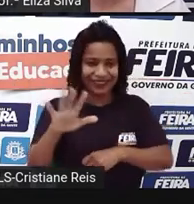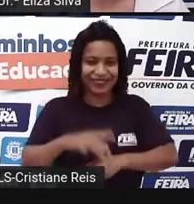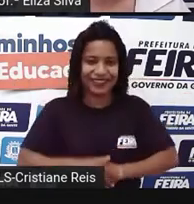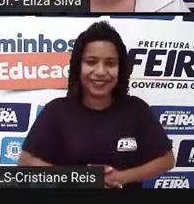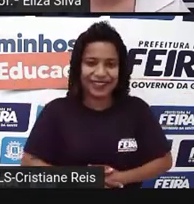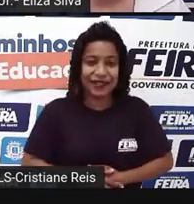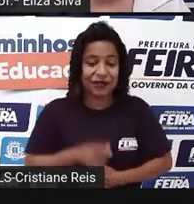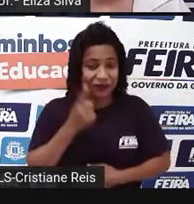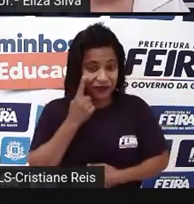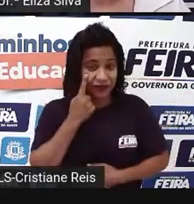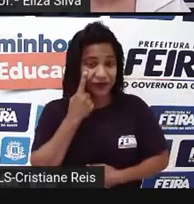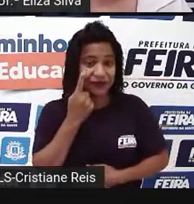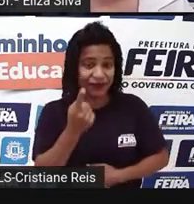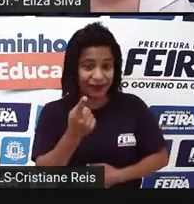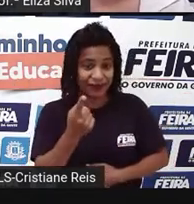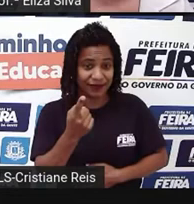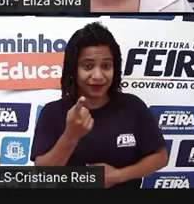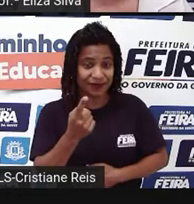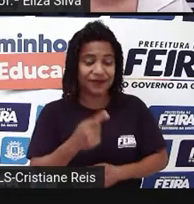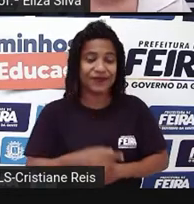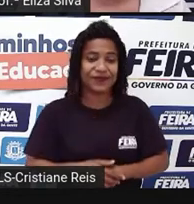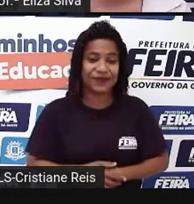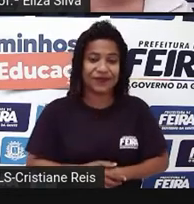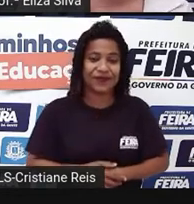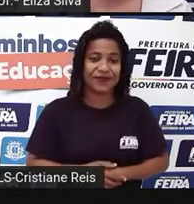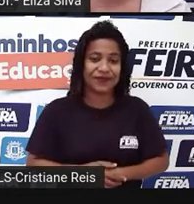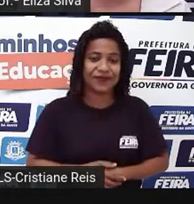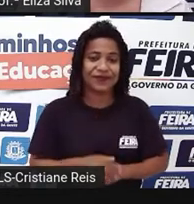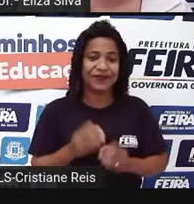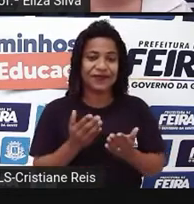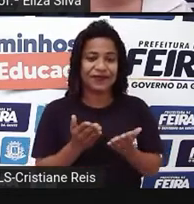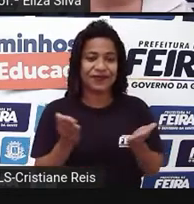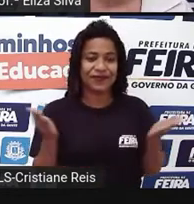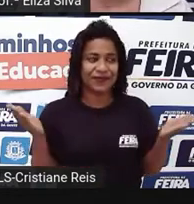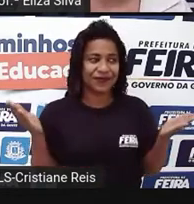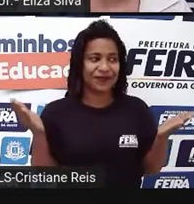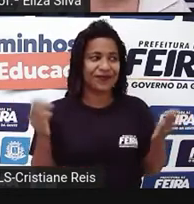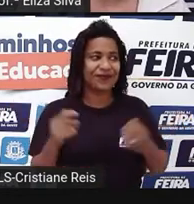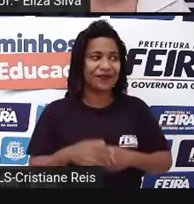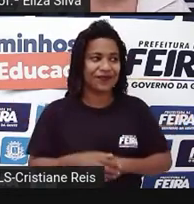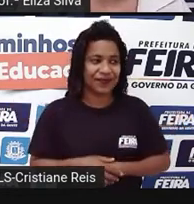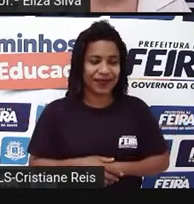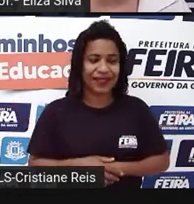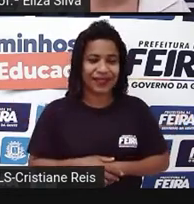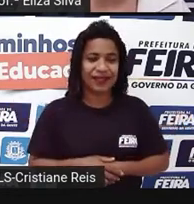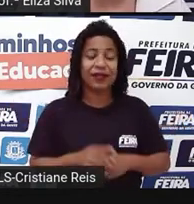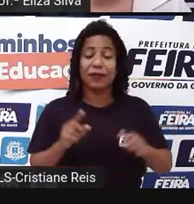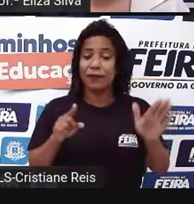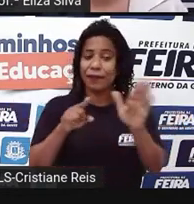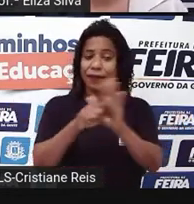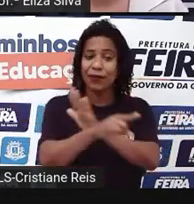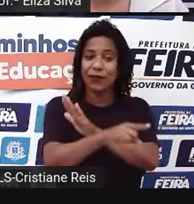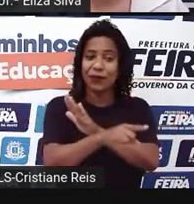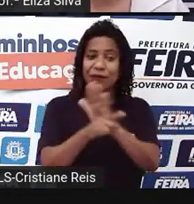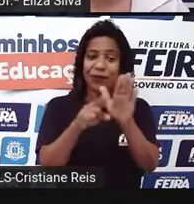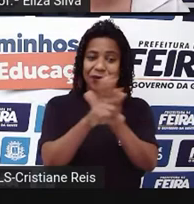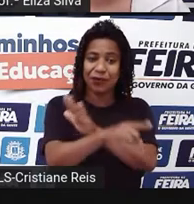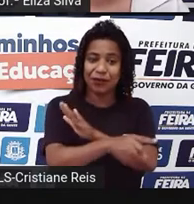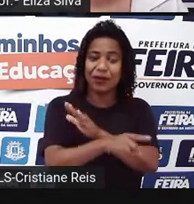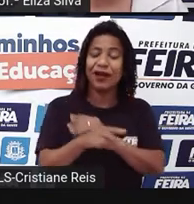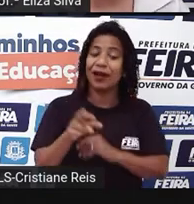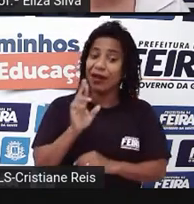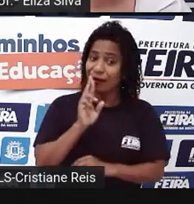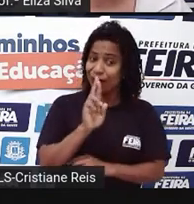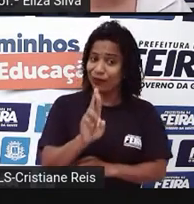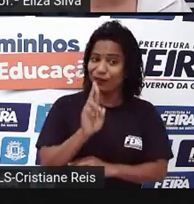o enunciado: Answer the questions about countries and nationalities. Então, vamos responder perguntas sobre países